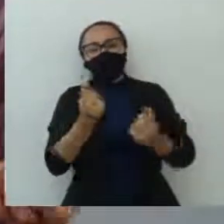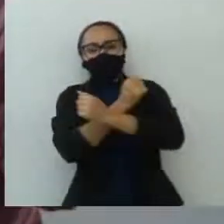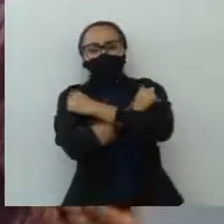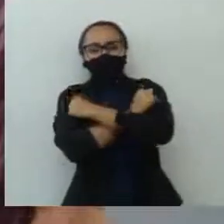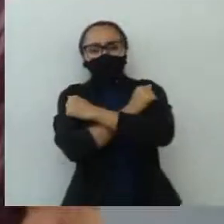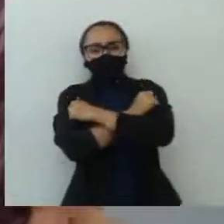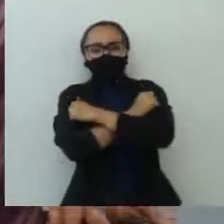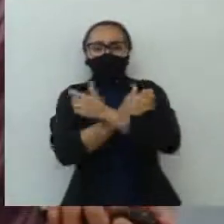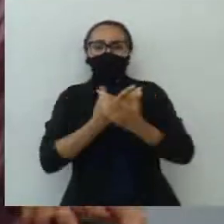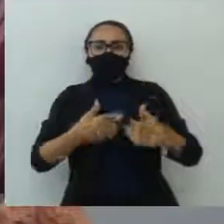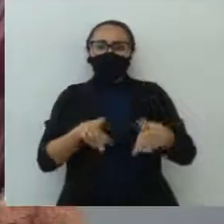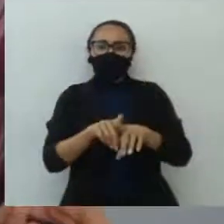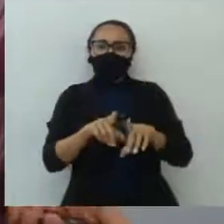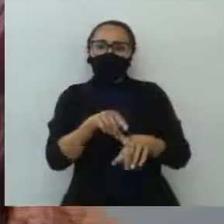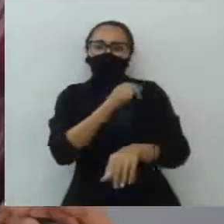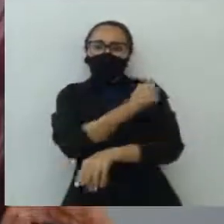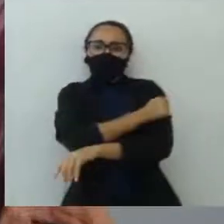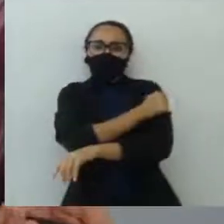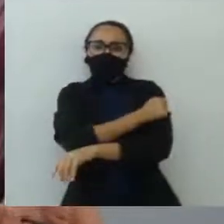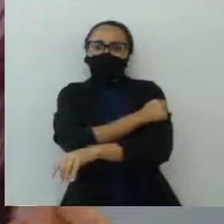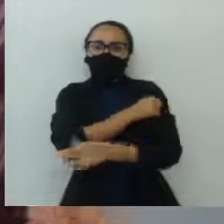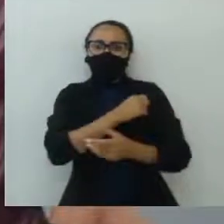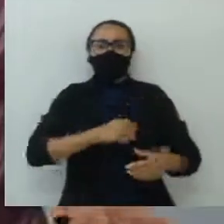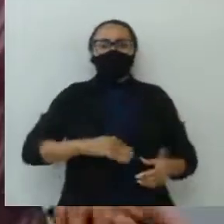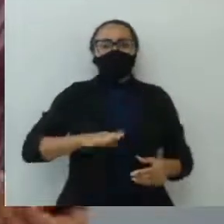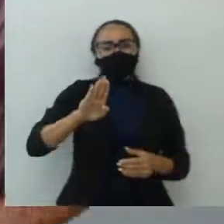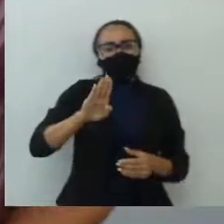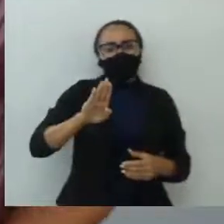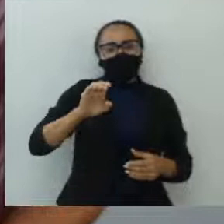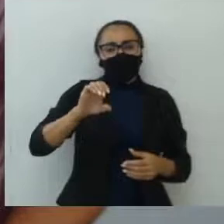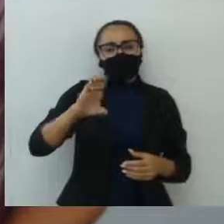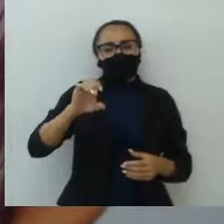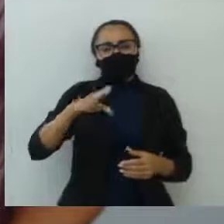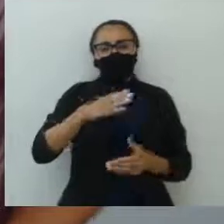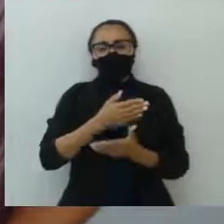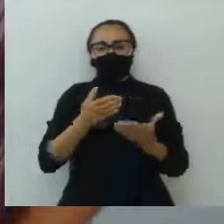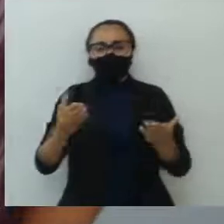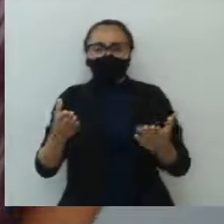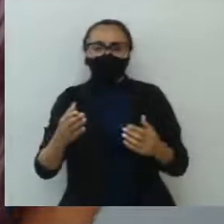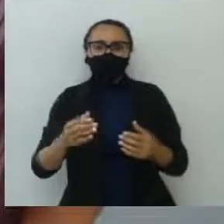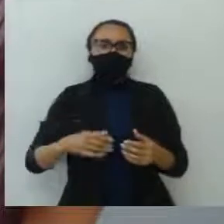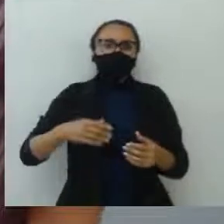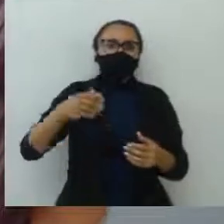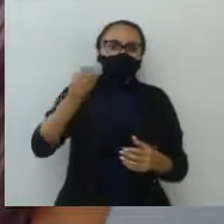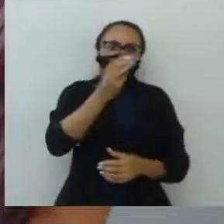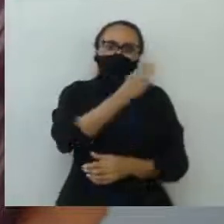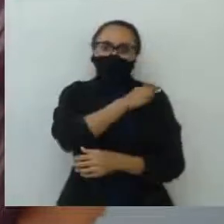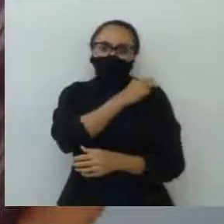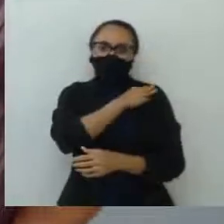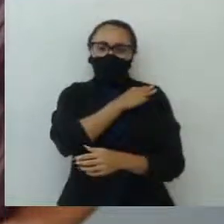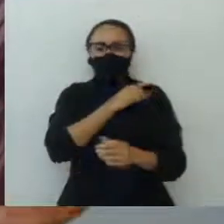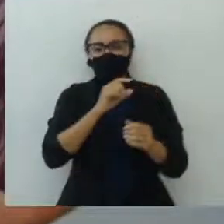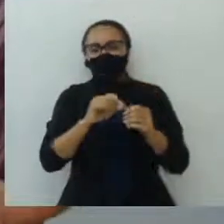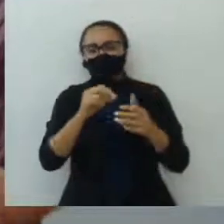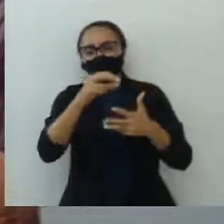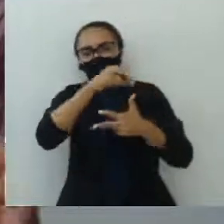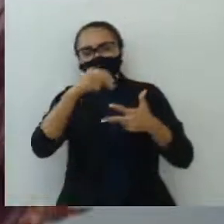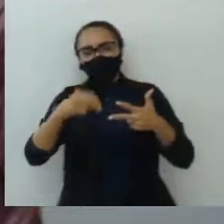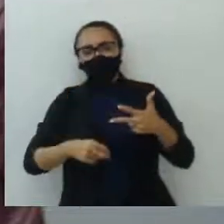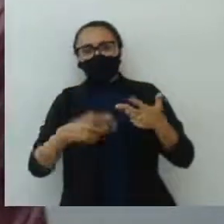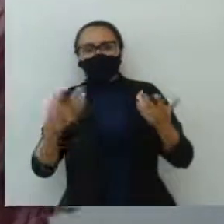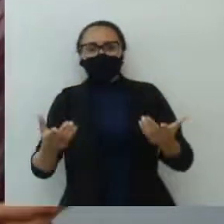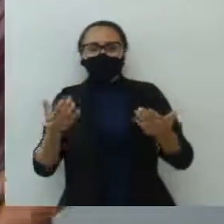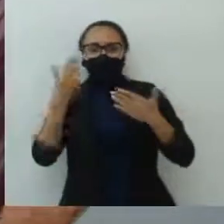super apertado para os meus alunos da Arem Beberibe. Um beijo para vocês que fizeram o terceiro ano. Terceiro ano fizeram o Enem agora há pouco, tá? Muito obrigada